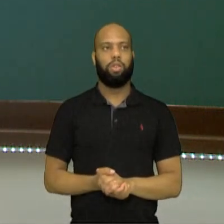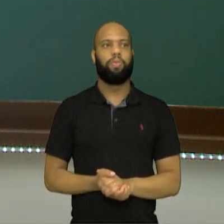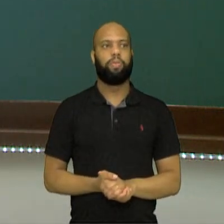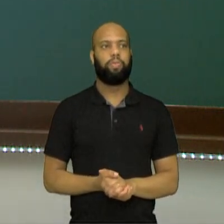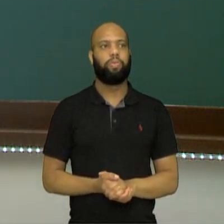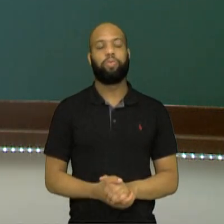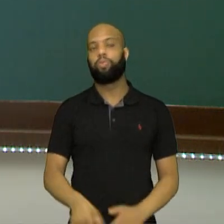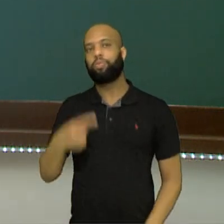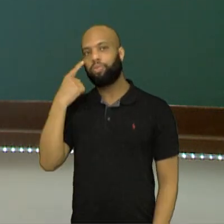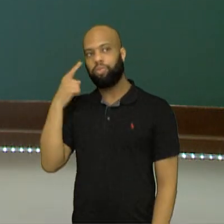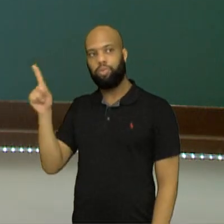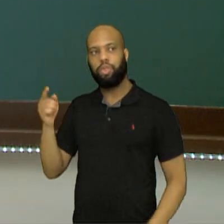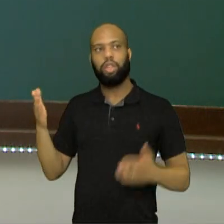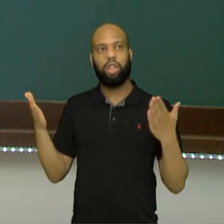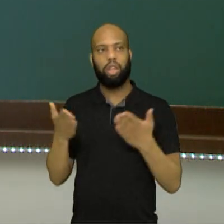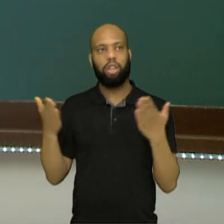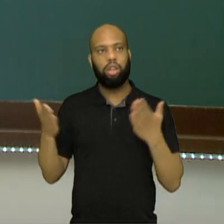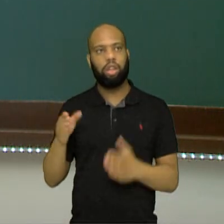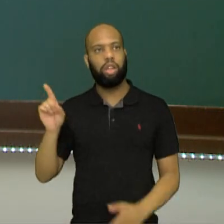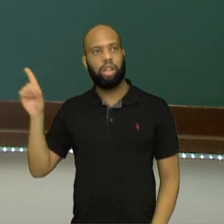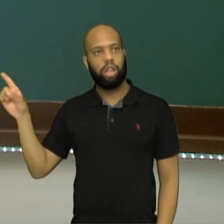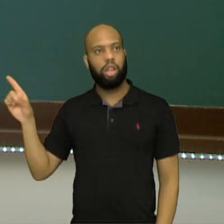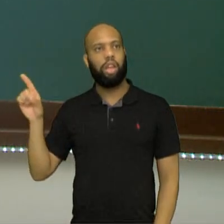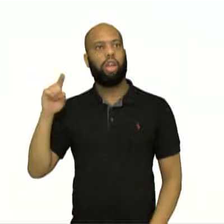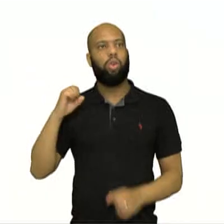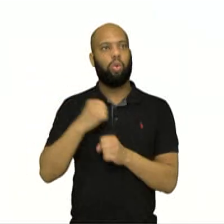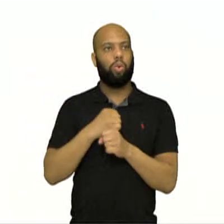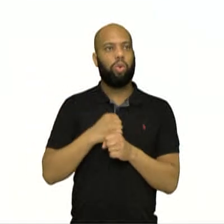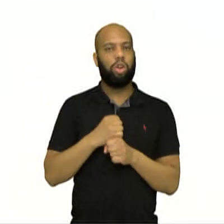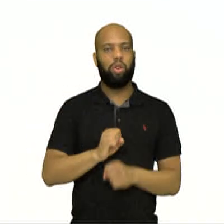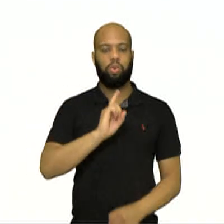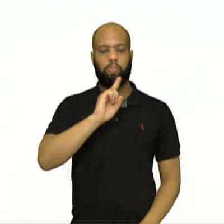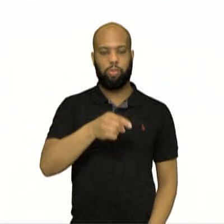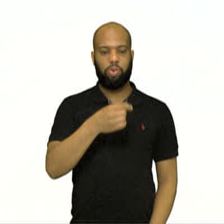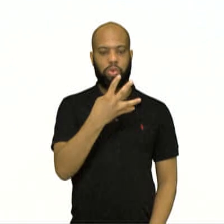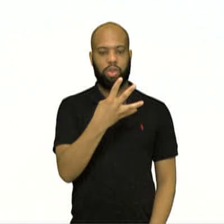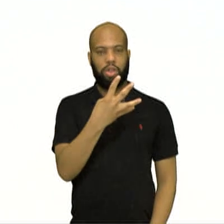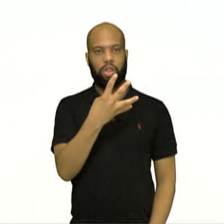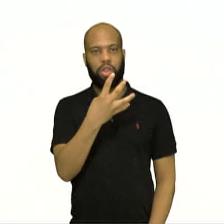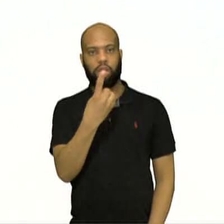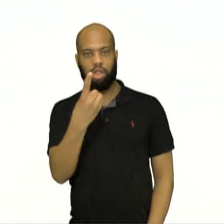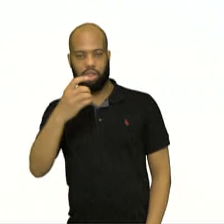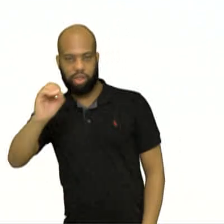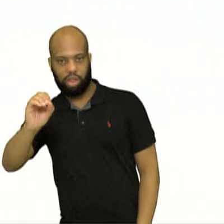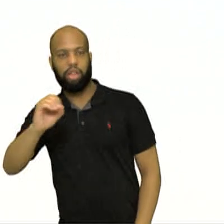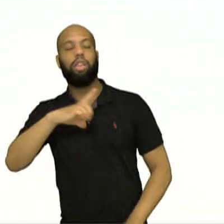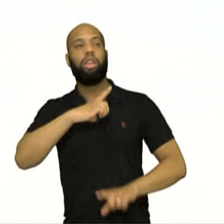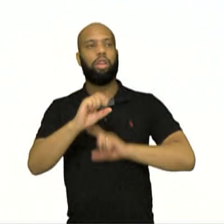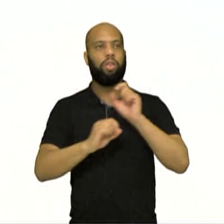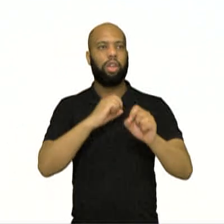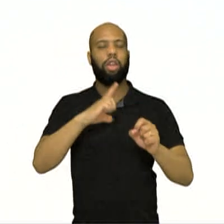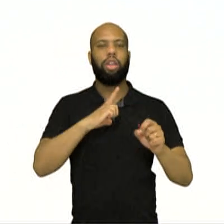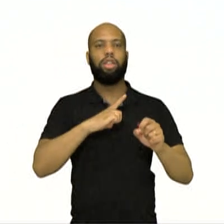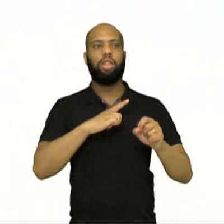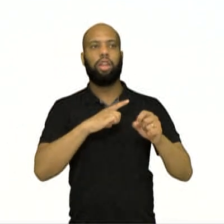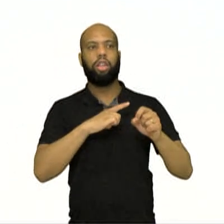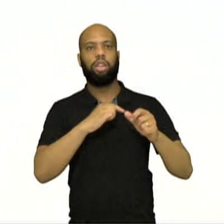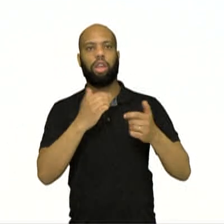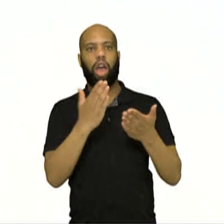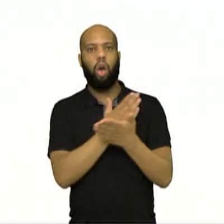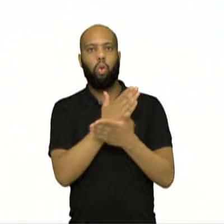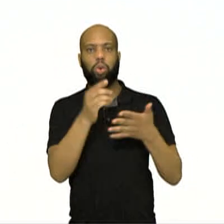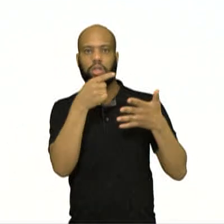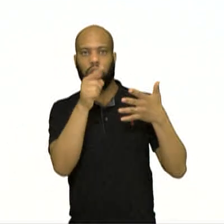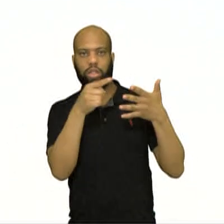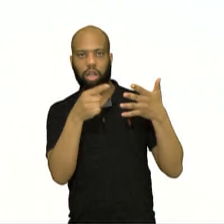E aqui a gente tem uma iluminura, né, do ano de 1410, né, em que a gente tem elementos de